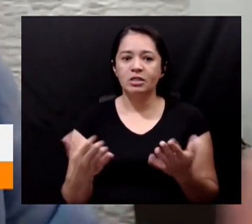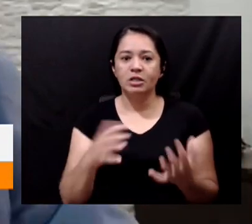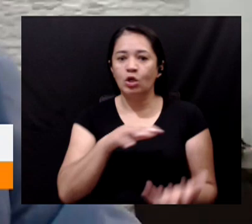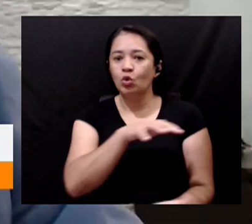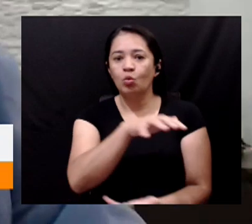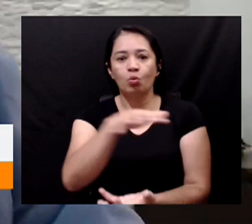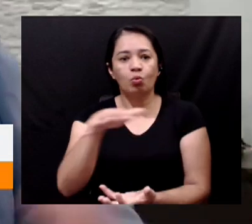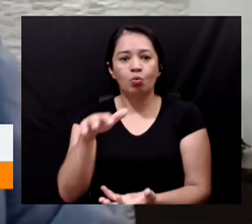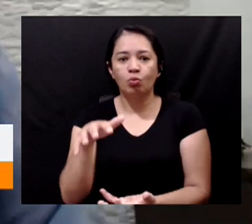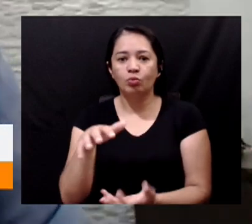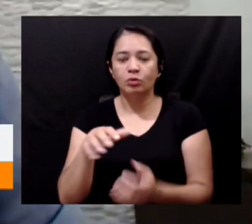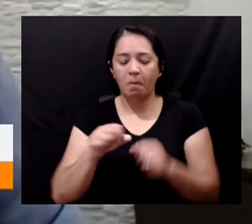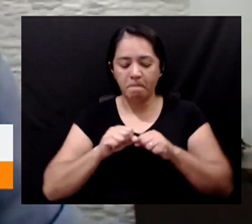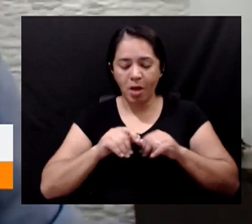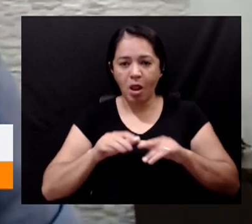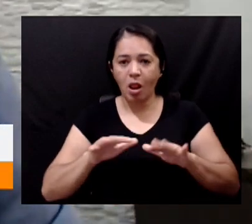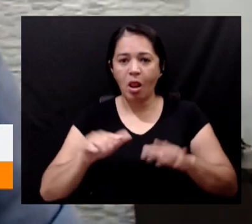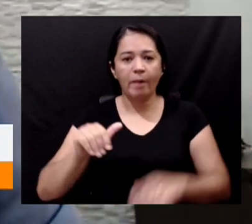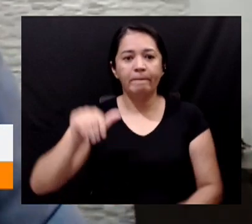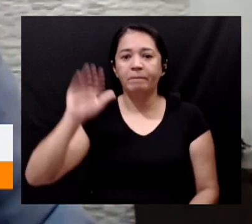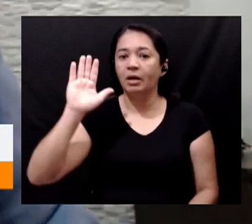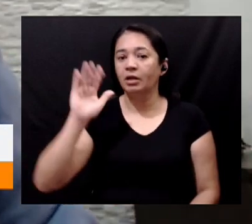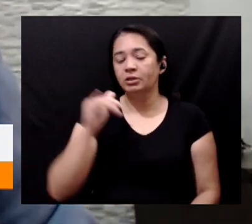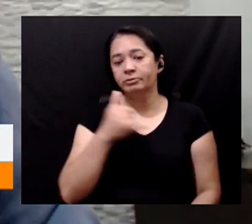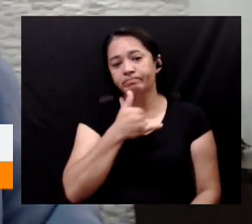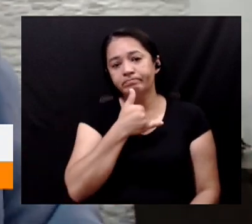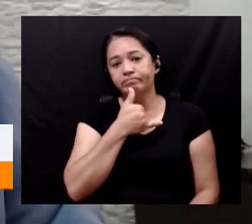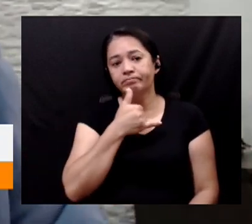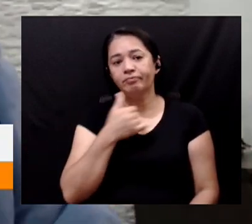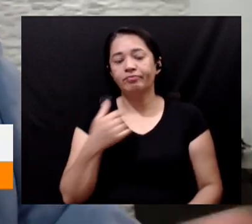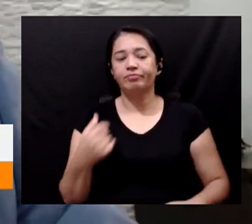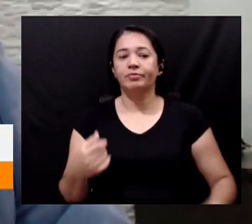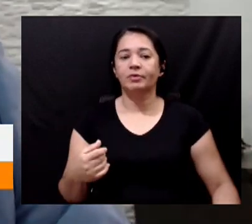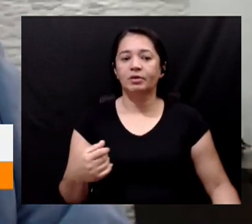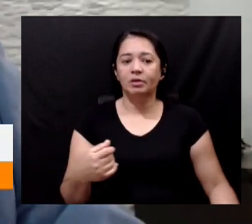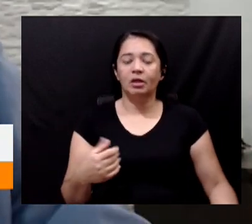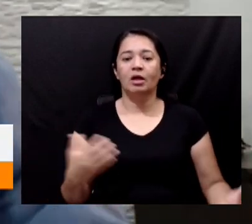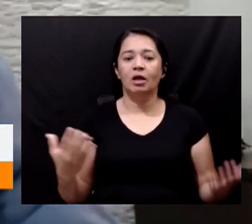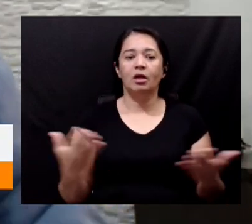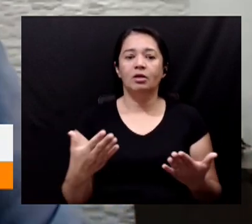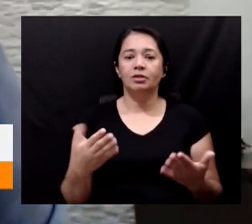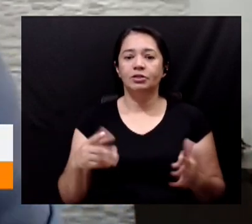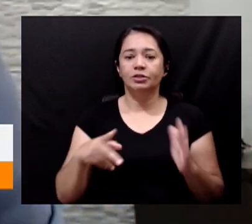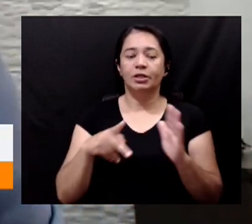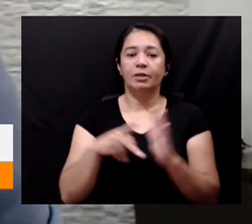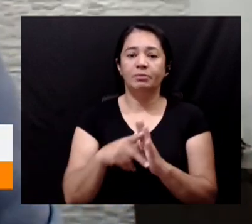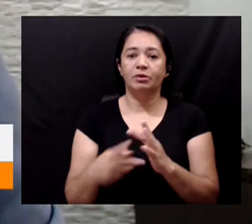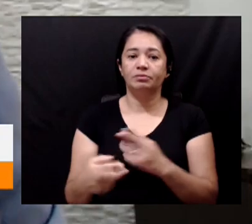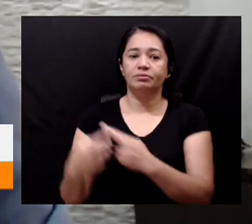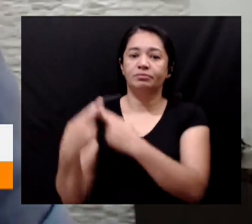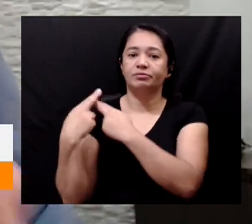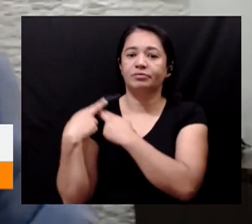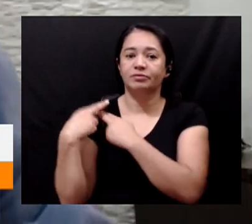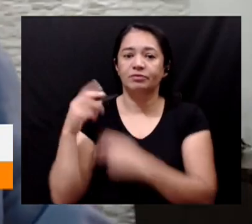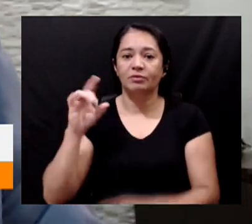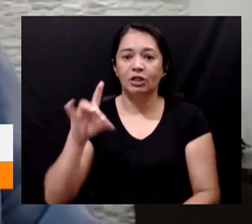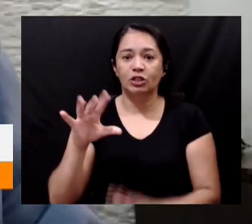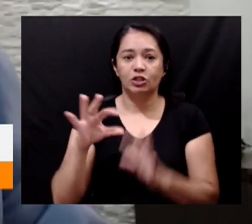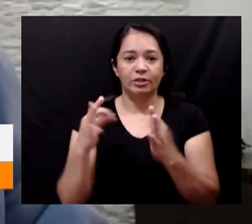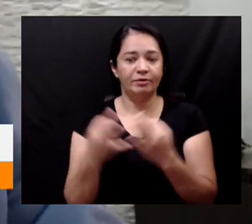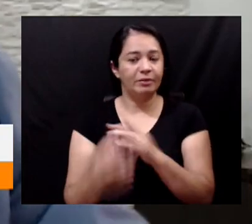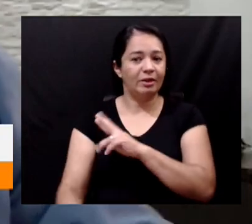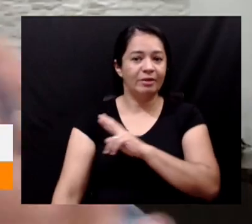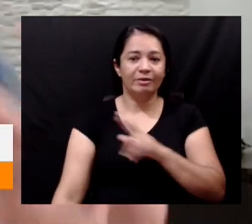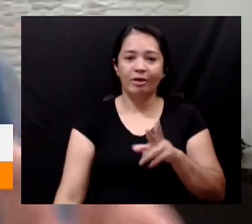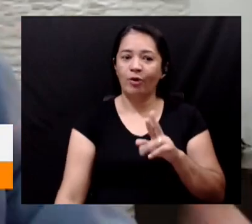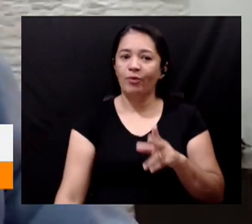cada vez mais, infelizmente. Então, é uma questão que deixa de ser uma responsabilização somente dos pais em si para orientar os